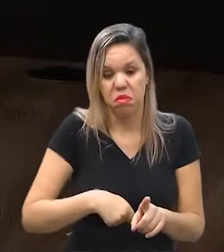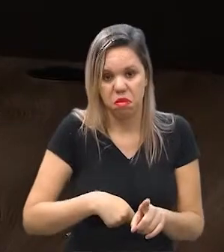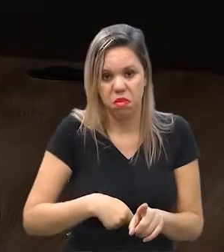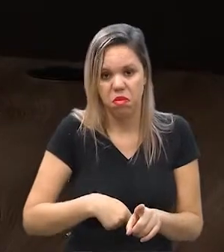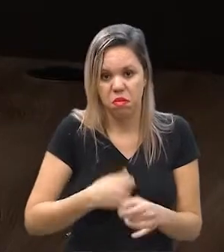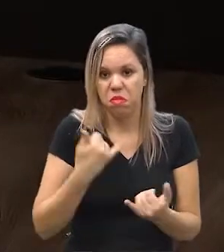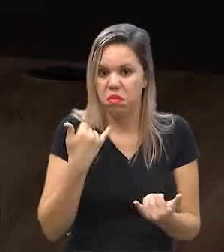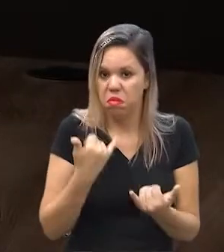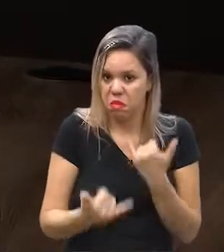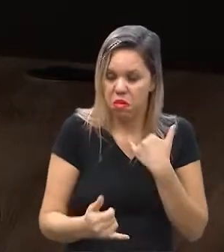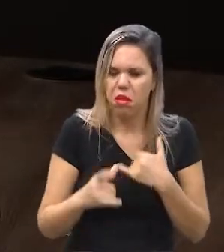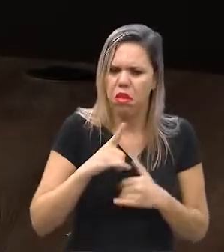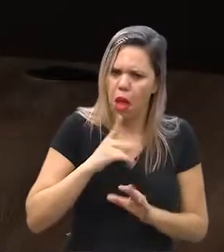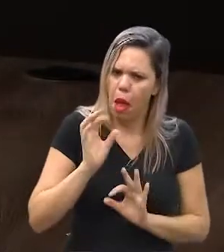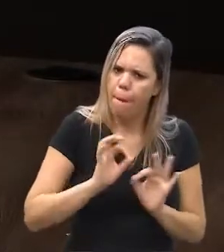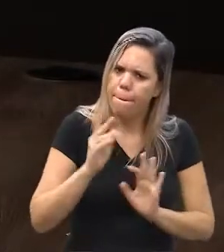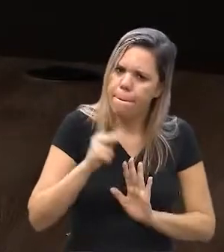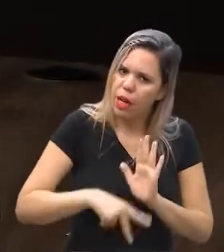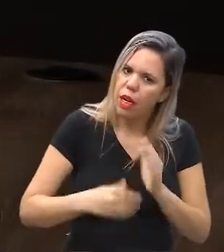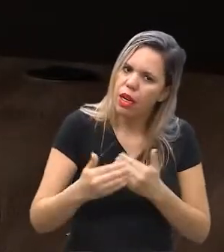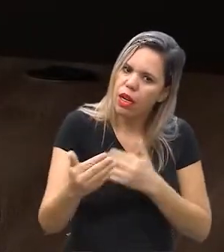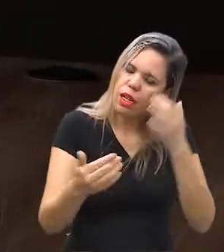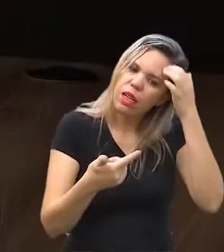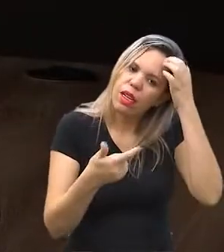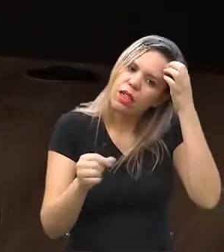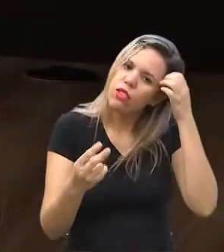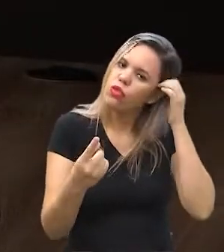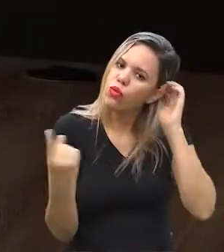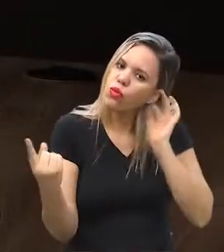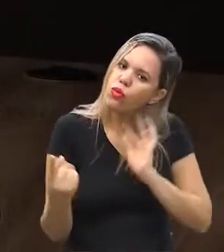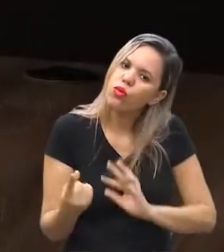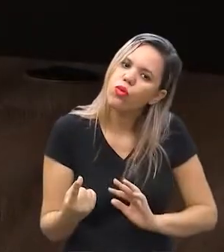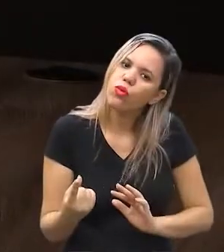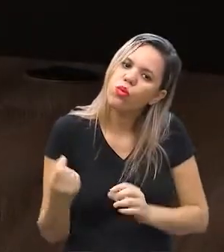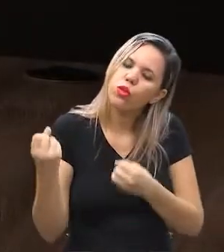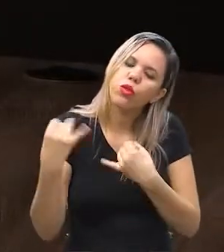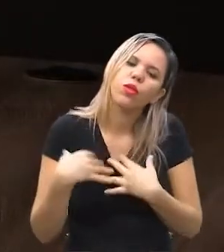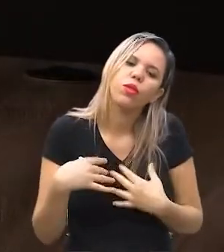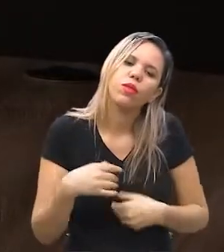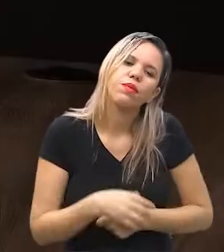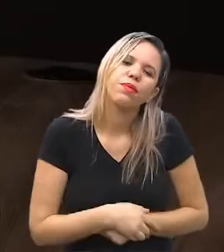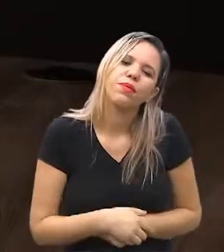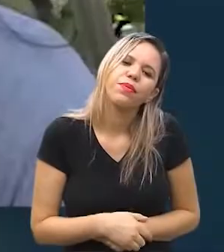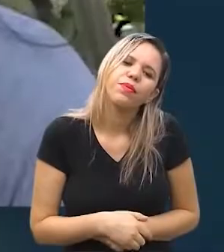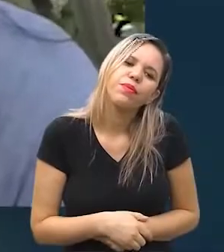e parece que tem planos por aí para 2021. Me contem.